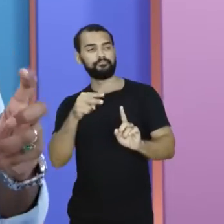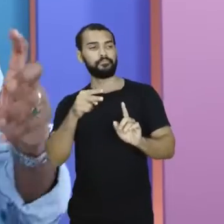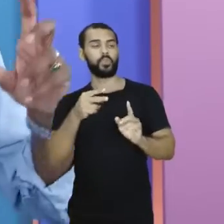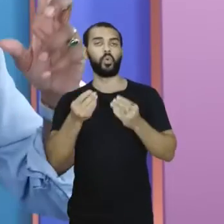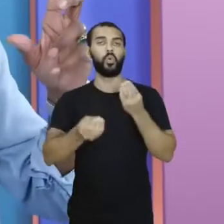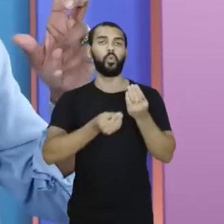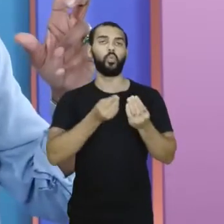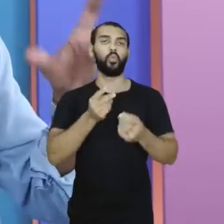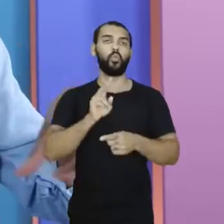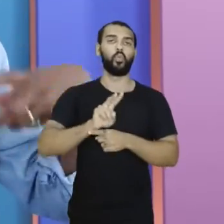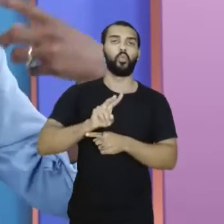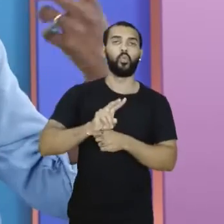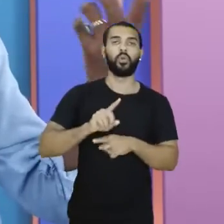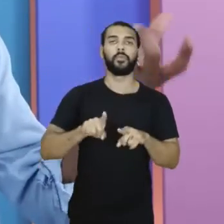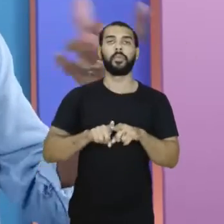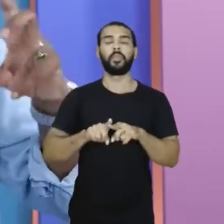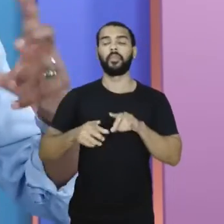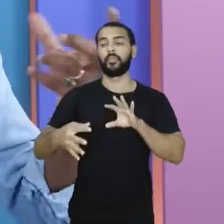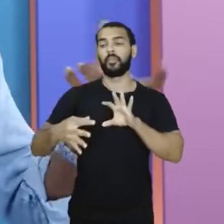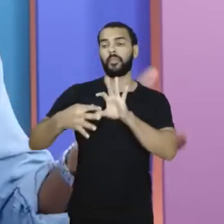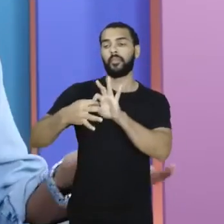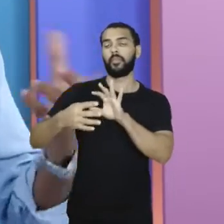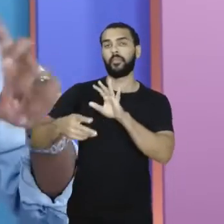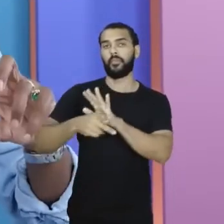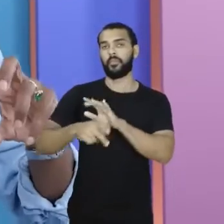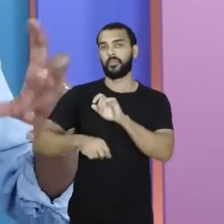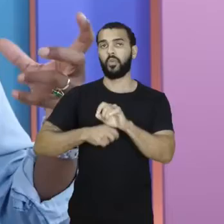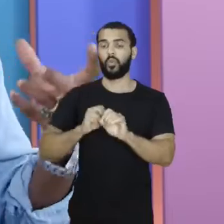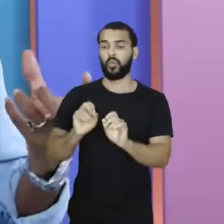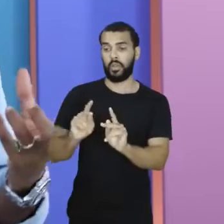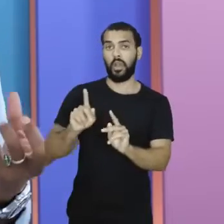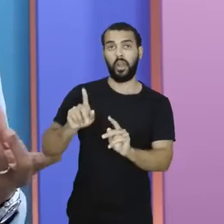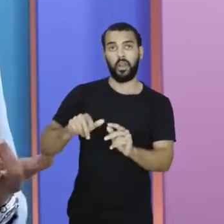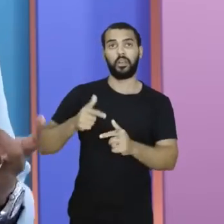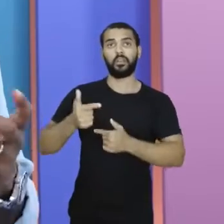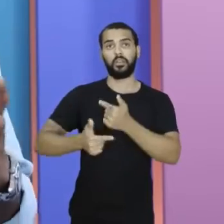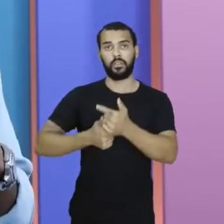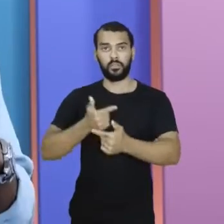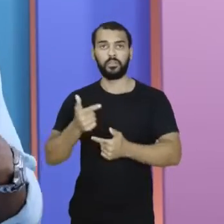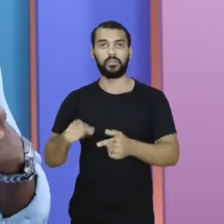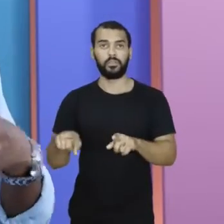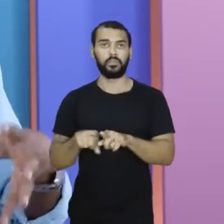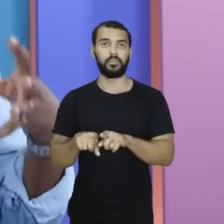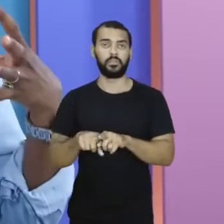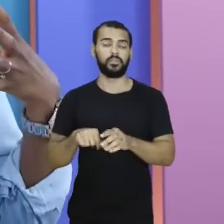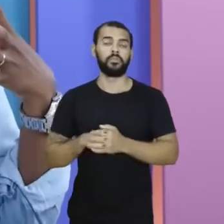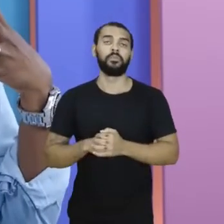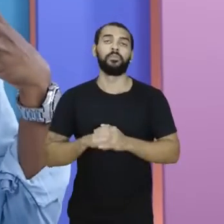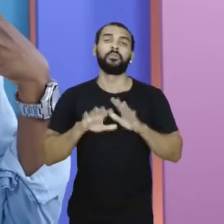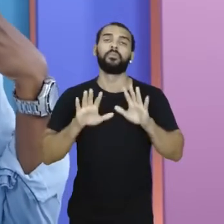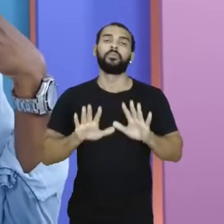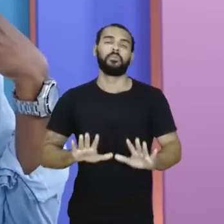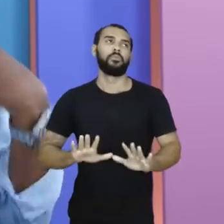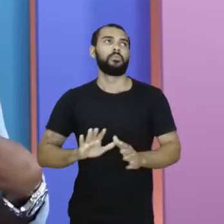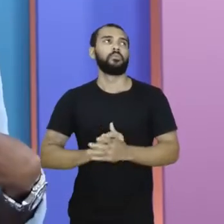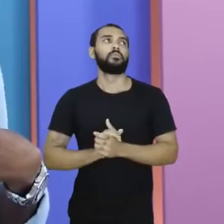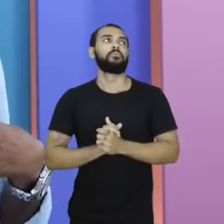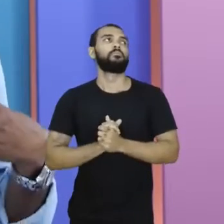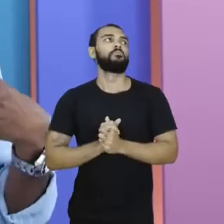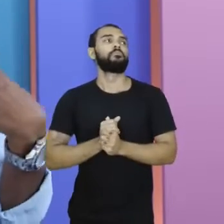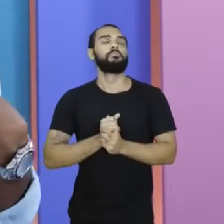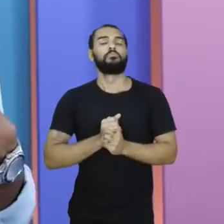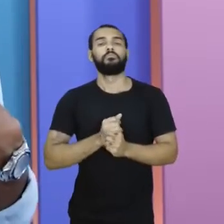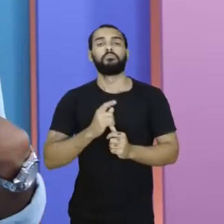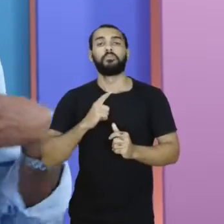do cuidado ligado ao que é trabalho, né? Esse cuidado que é trabalho e que fica para cima